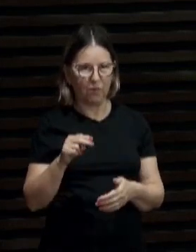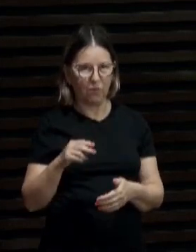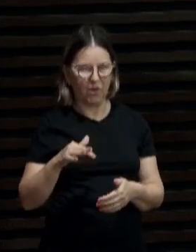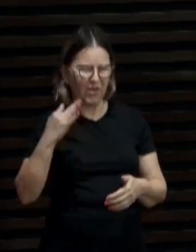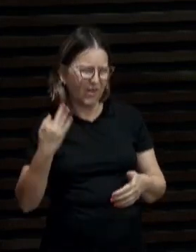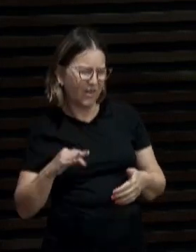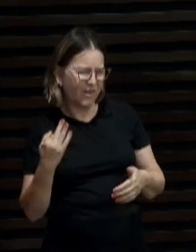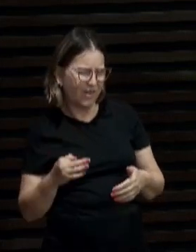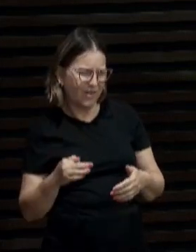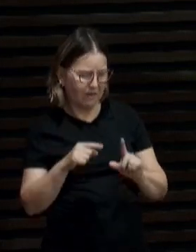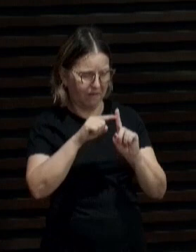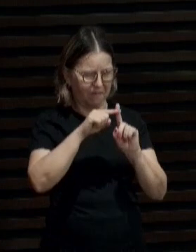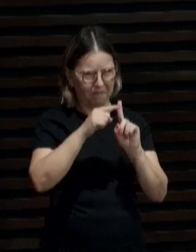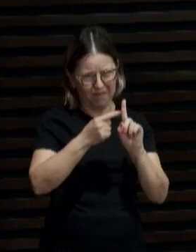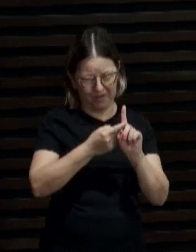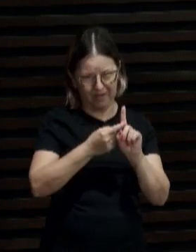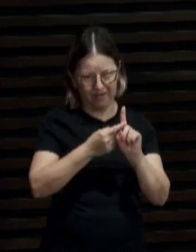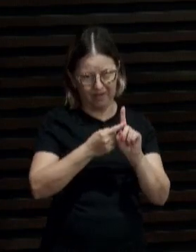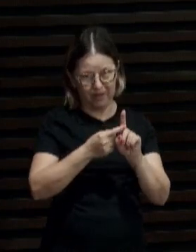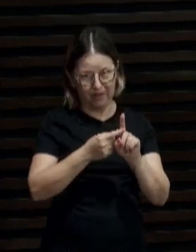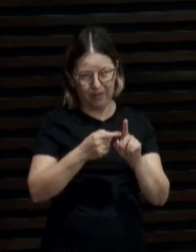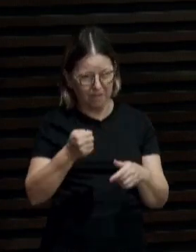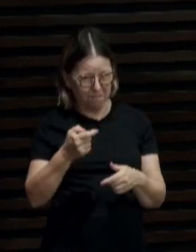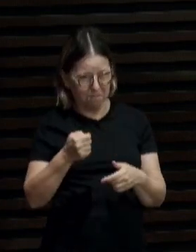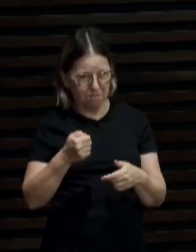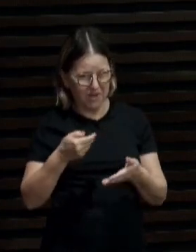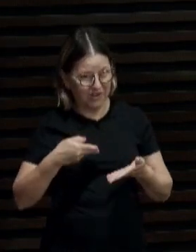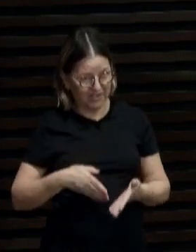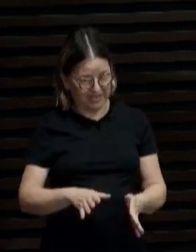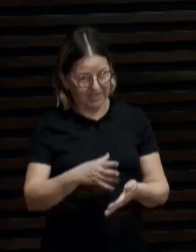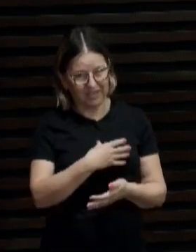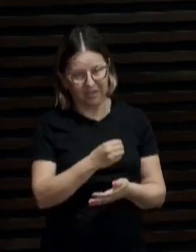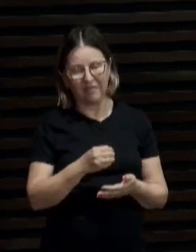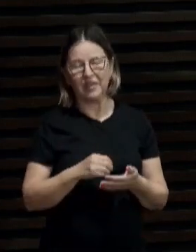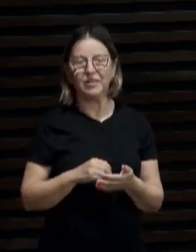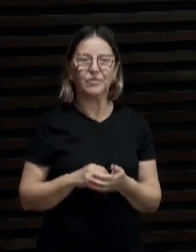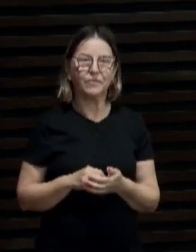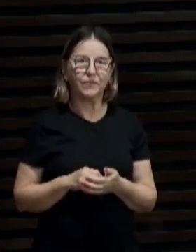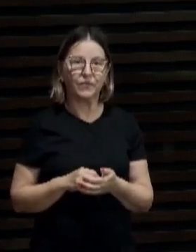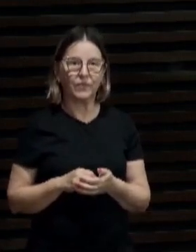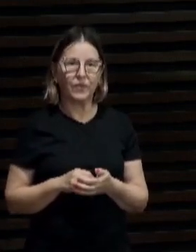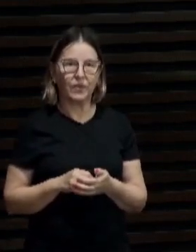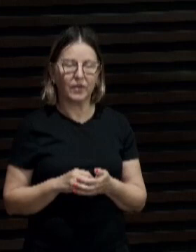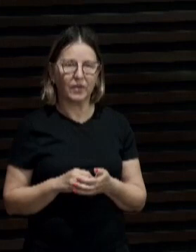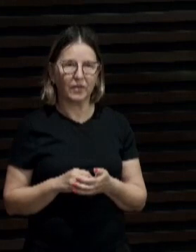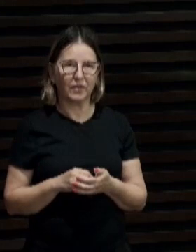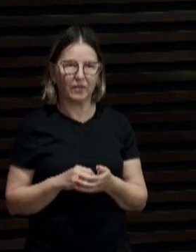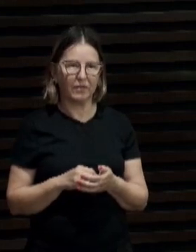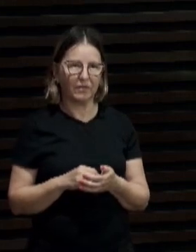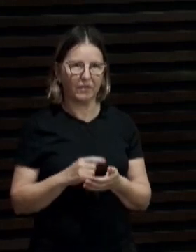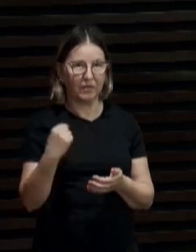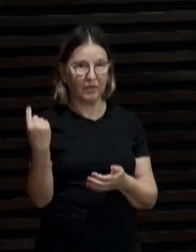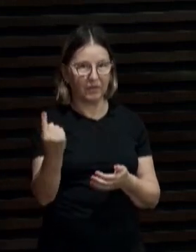uma criança, esses problemas, então, na medida em que eles vão sendo intensificados, nós temos entendido da parte do Senhor que eles precisam